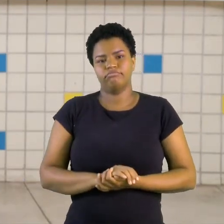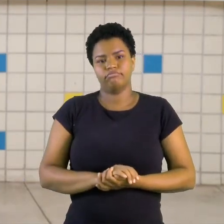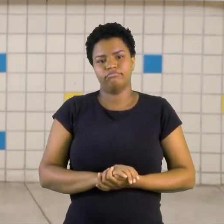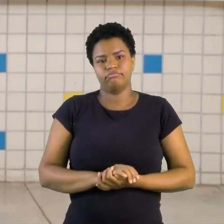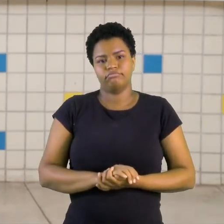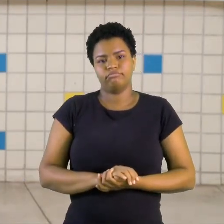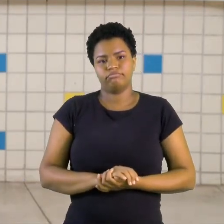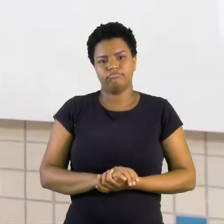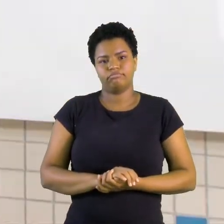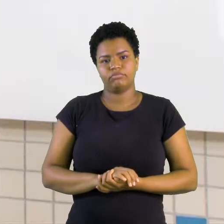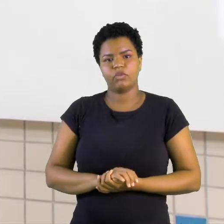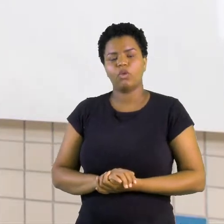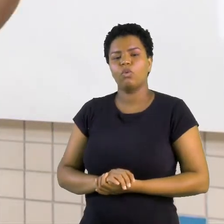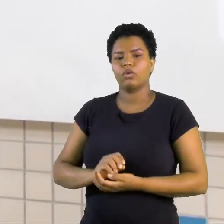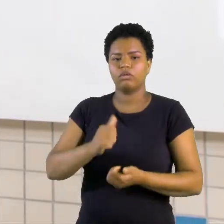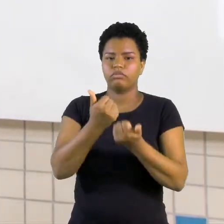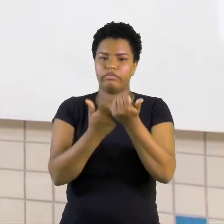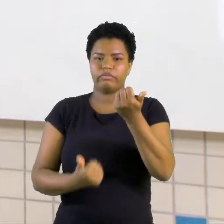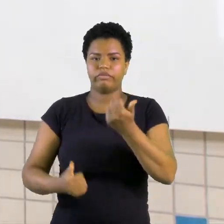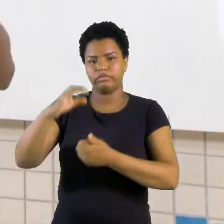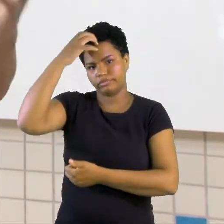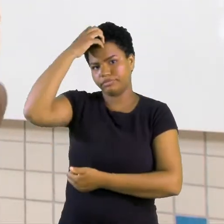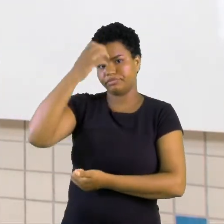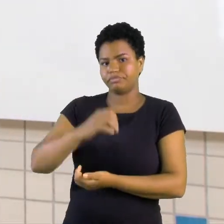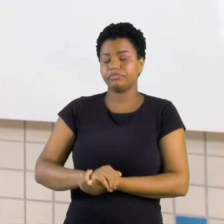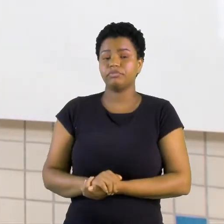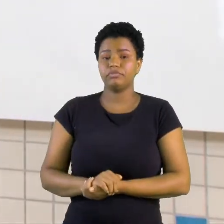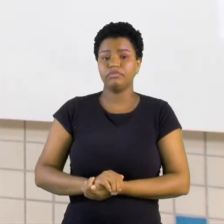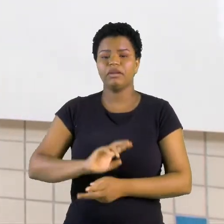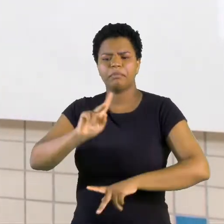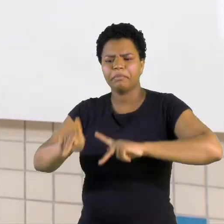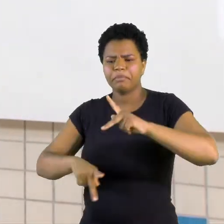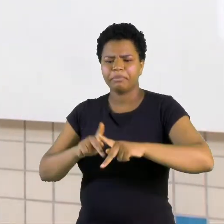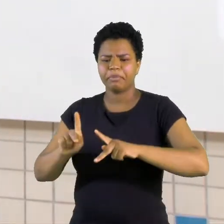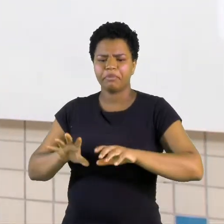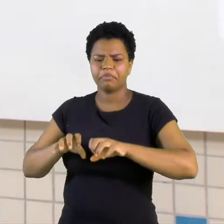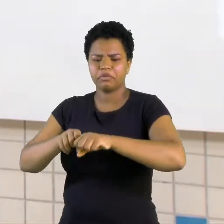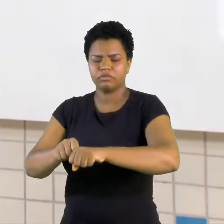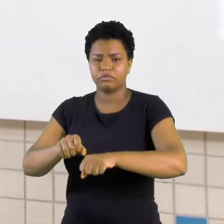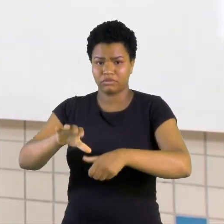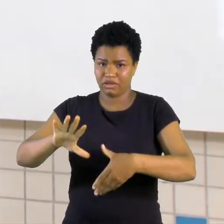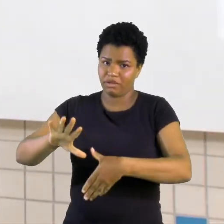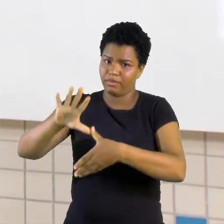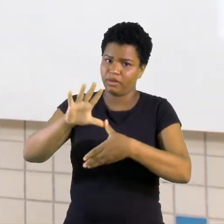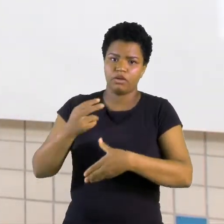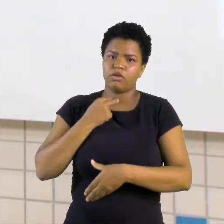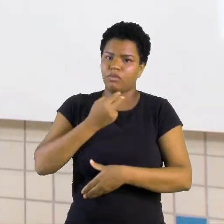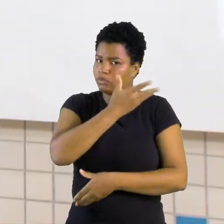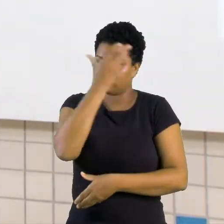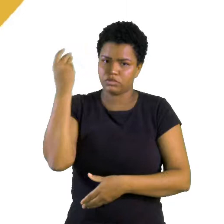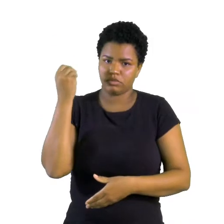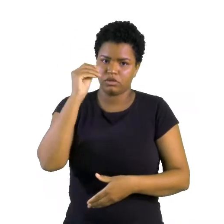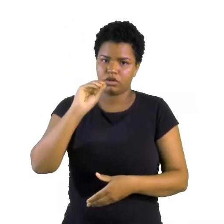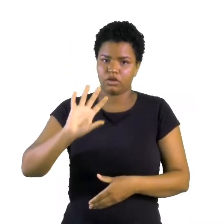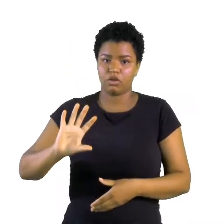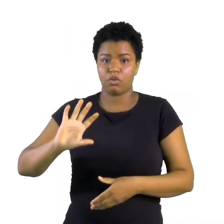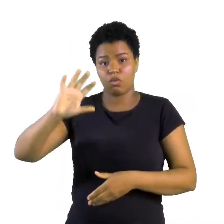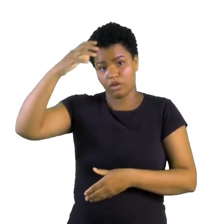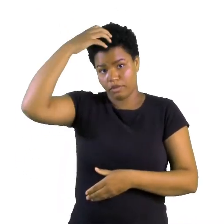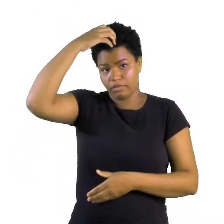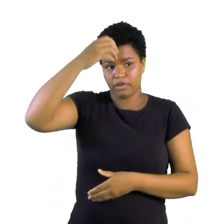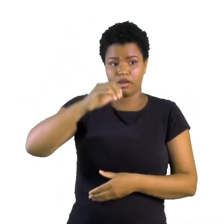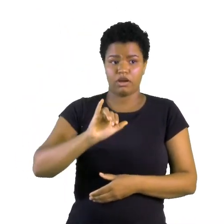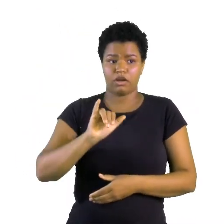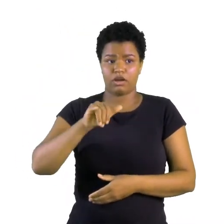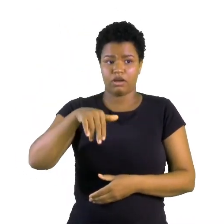um vice-reino. Em se tratar de povos e conquista, da América, nós não devemos esquecer sobre o grande Império Inca. Professor,